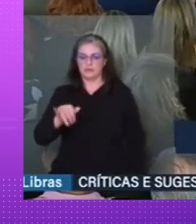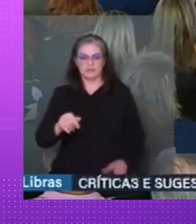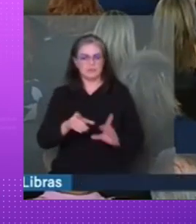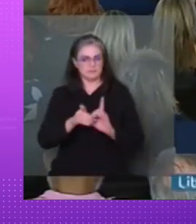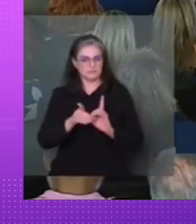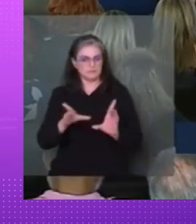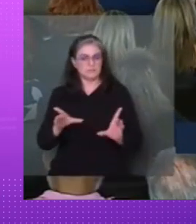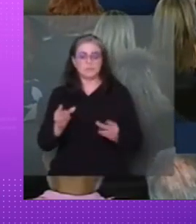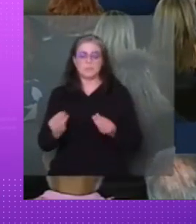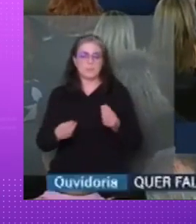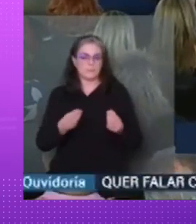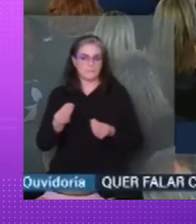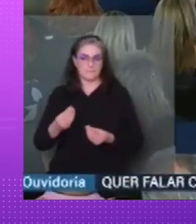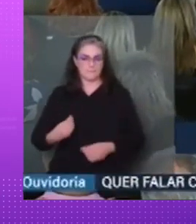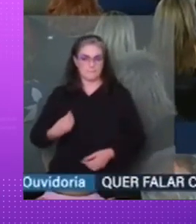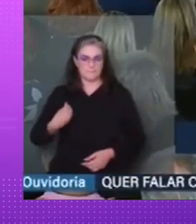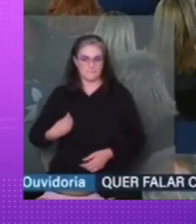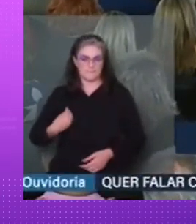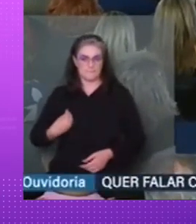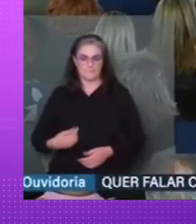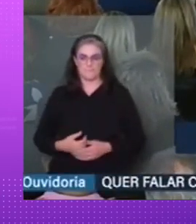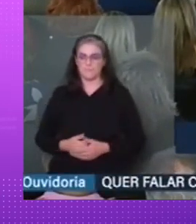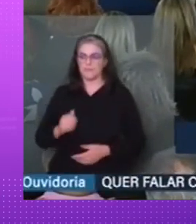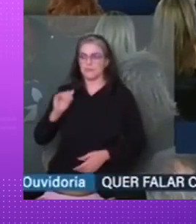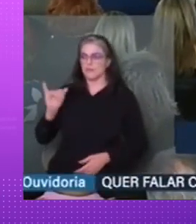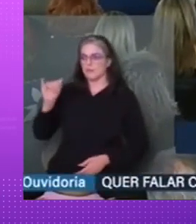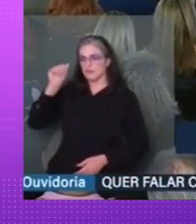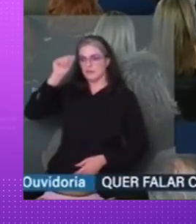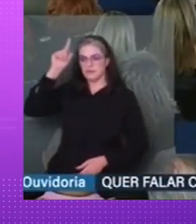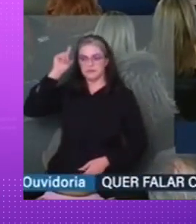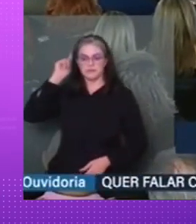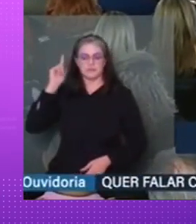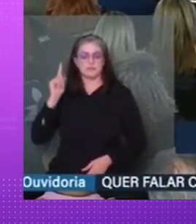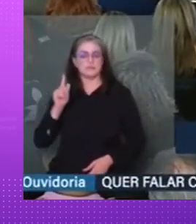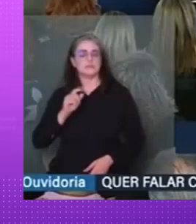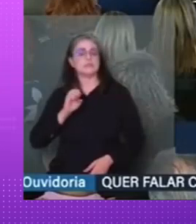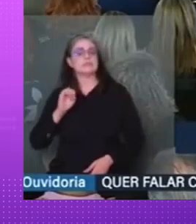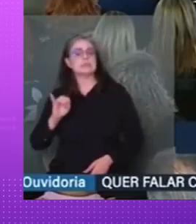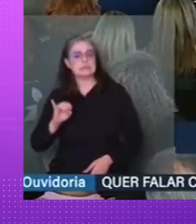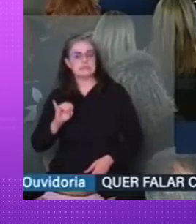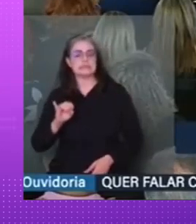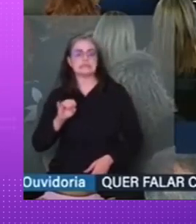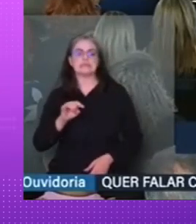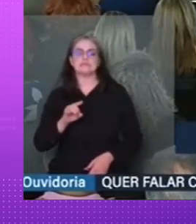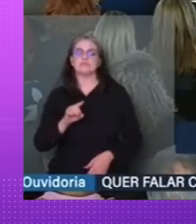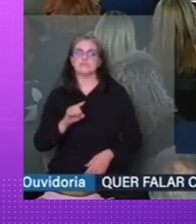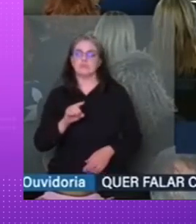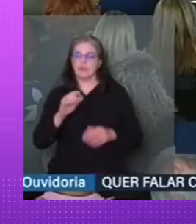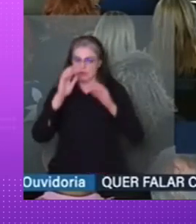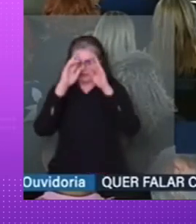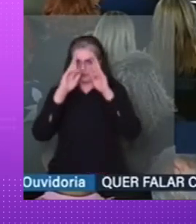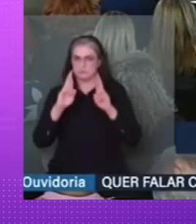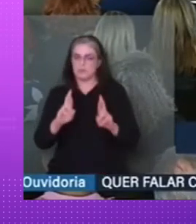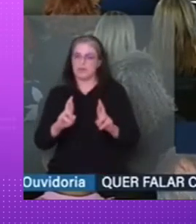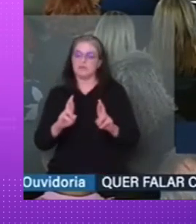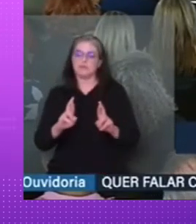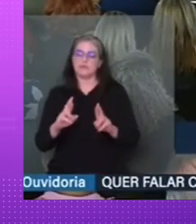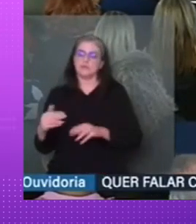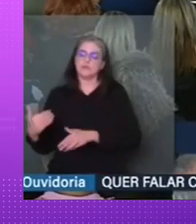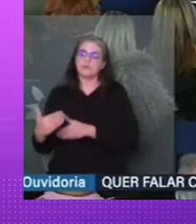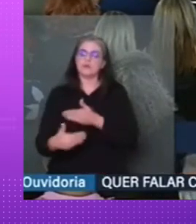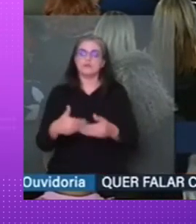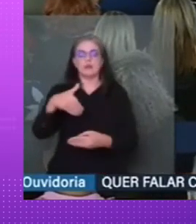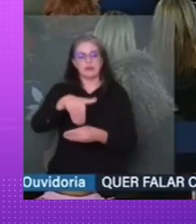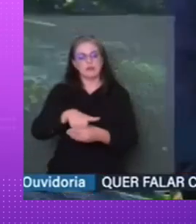general, perdão, general não, do coronel, né? Coronel entregando água aos manifestantes. Coronel esse que era responsável pela segurança